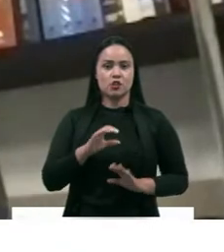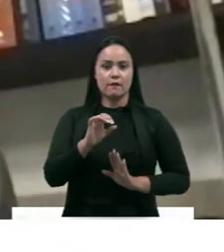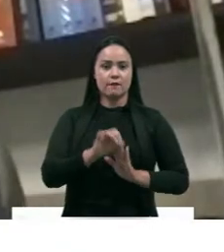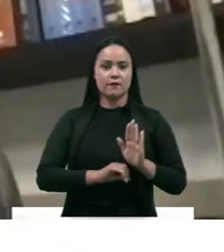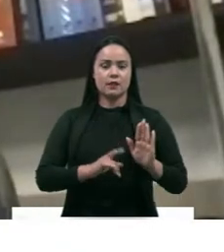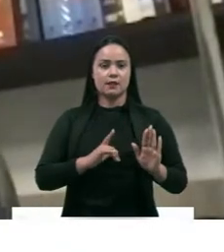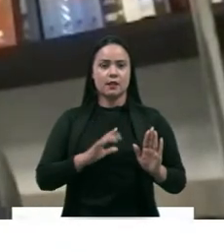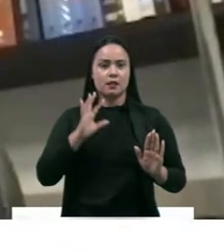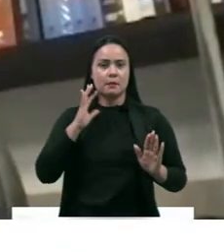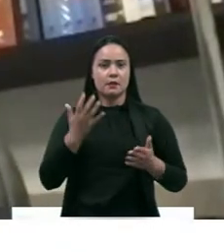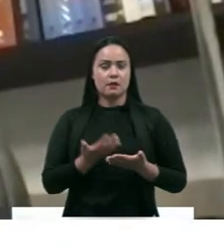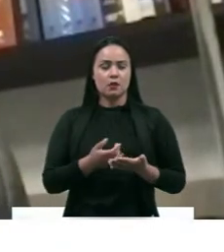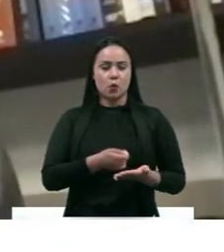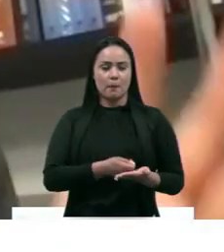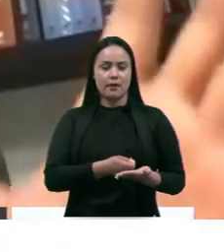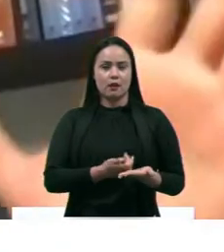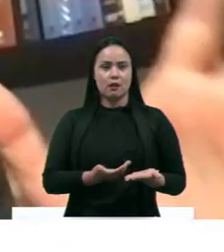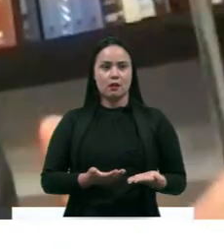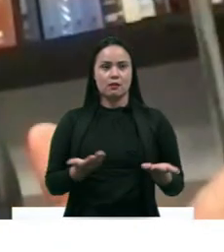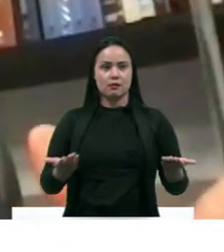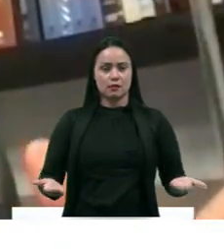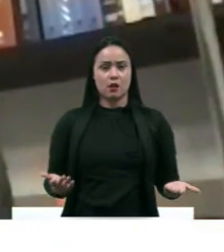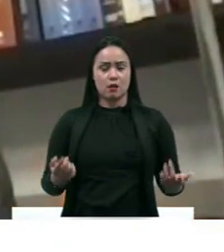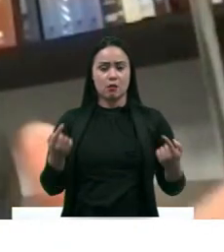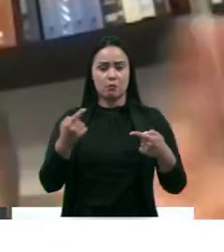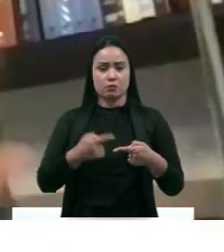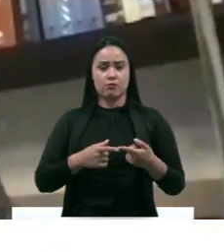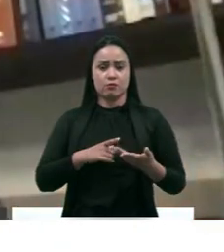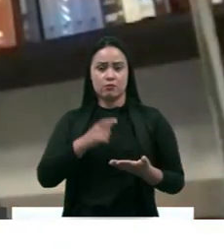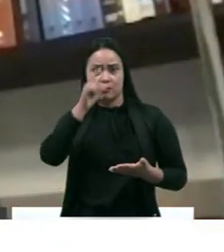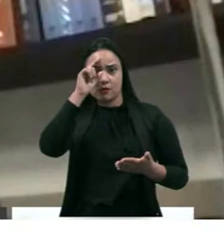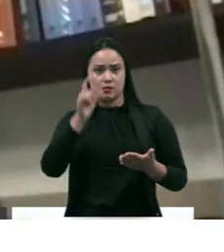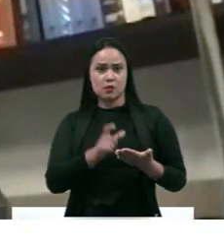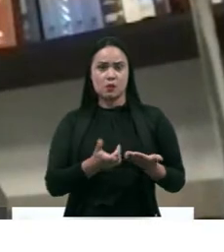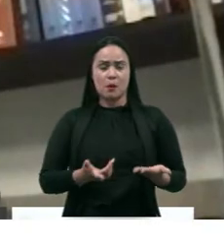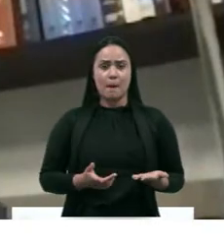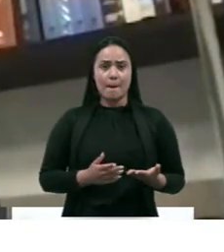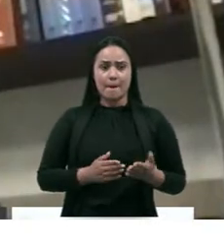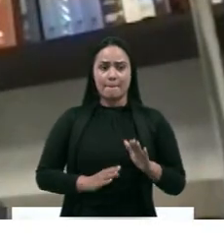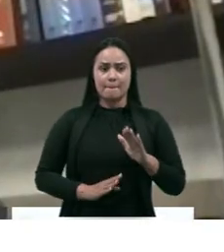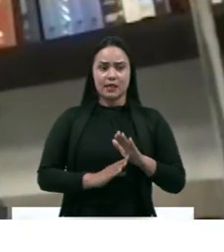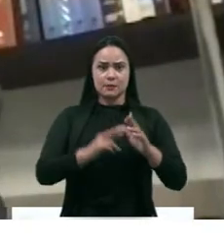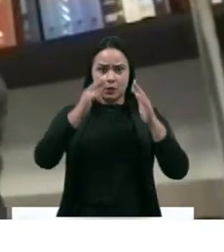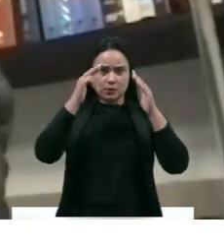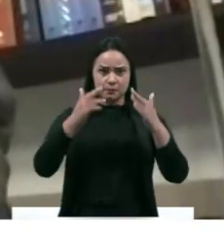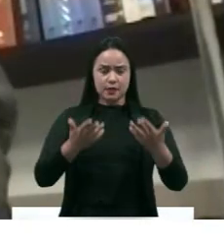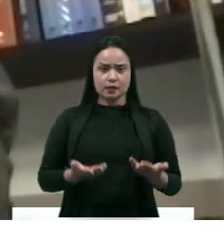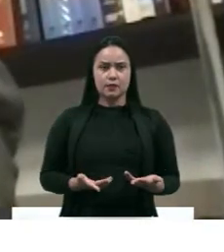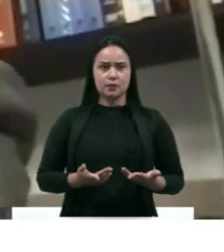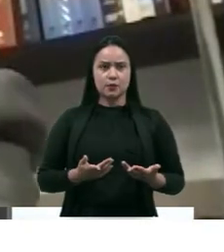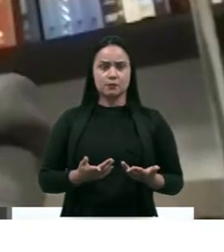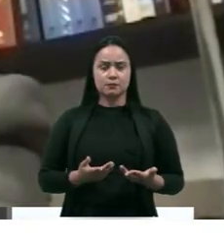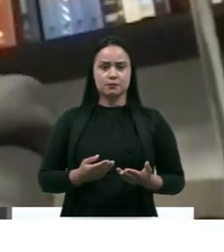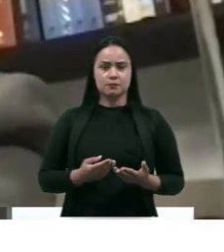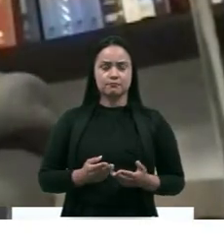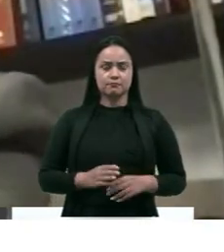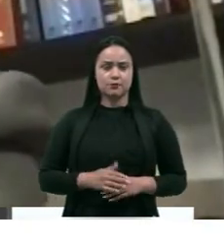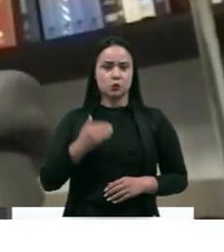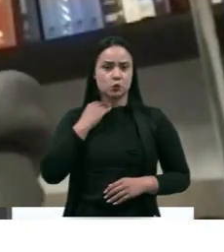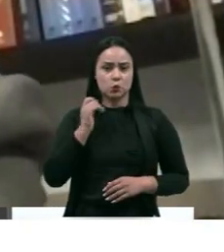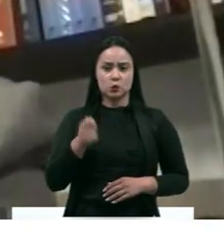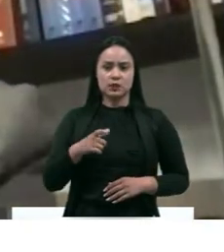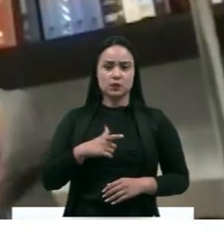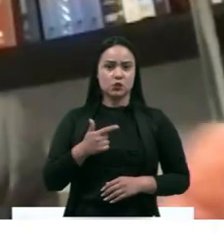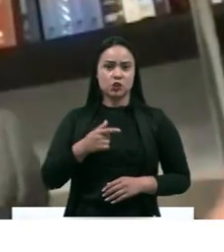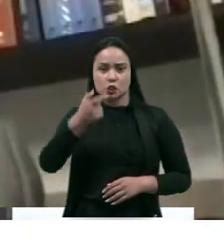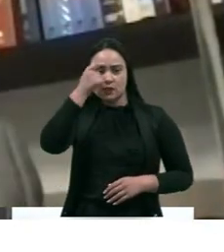e ter determinado cumprir. Então, é até um contrassenso, com o máximo respeito, o pobre do magistrado, que não tinha nenhuma noção